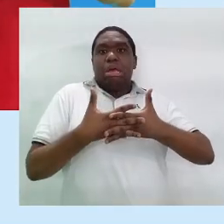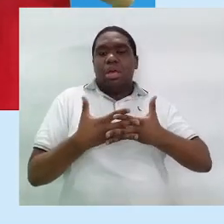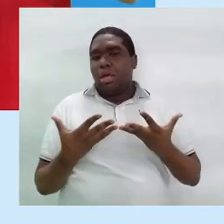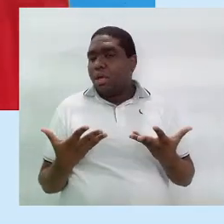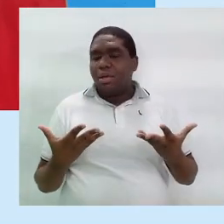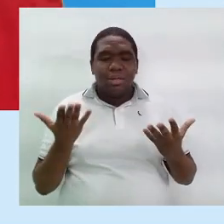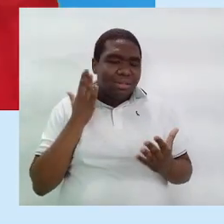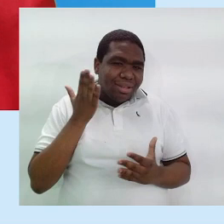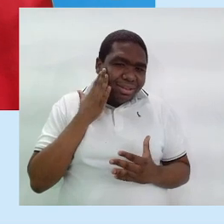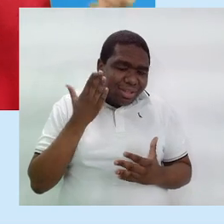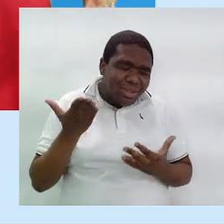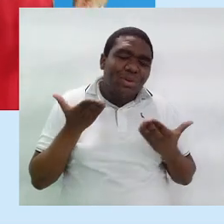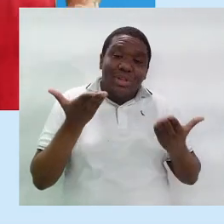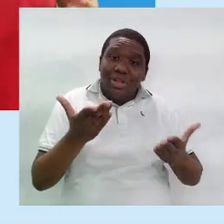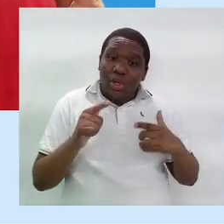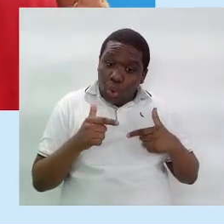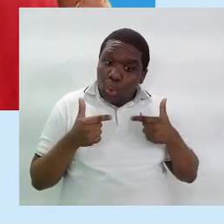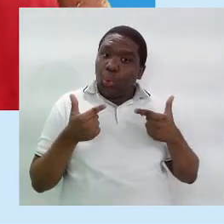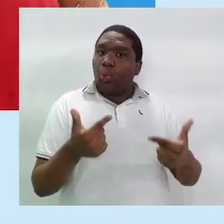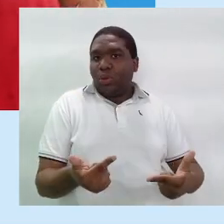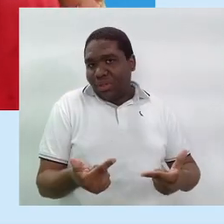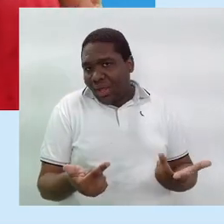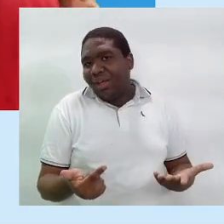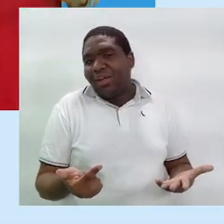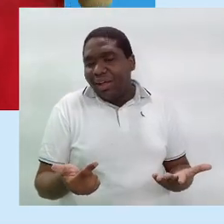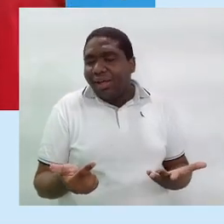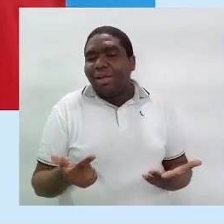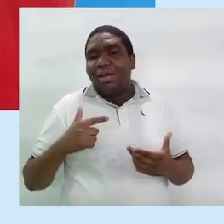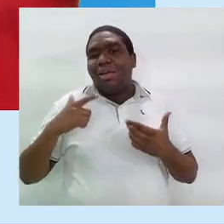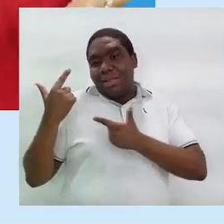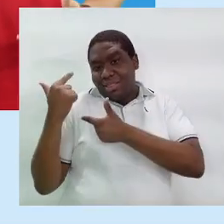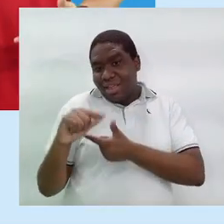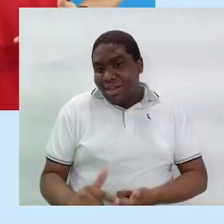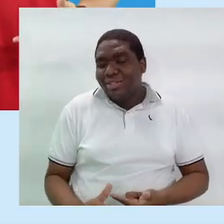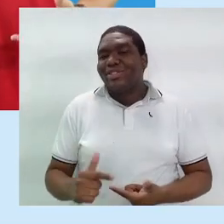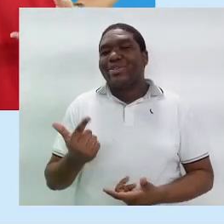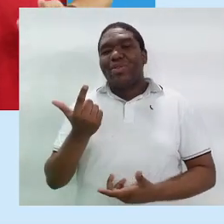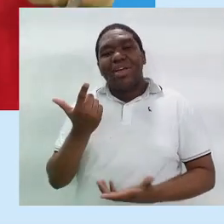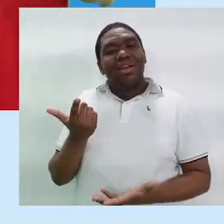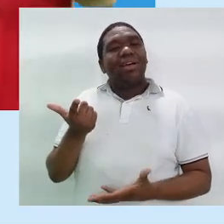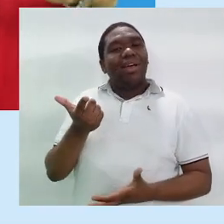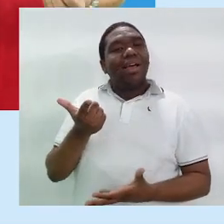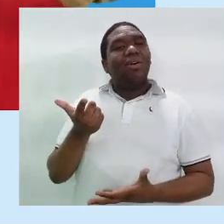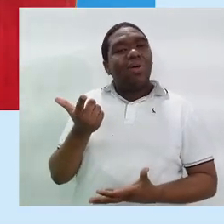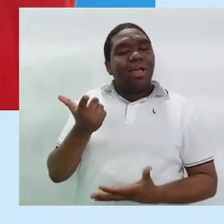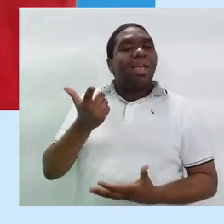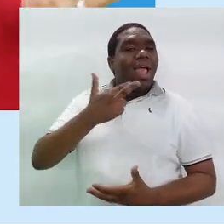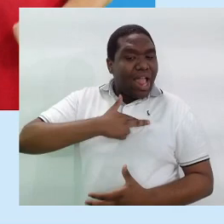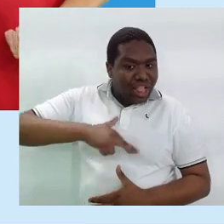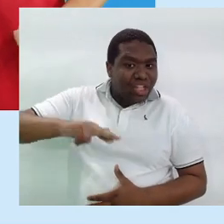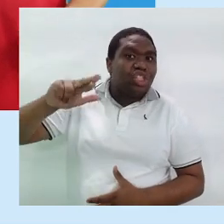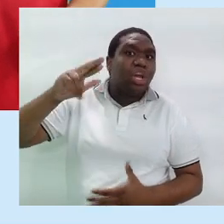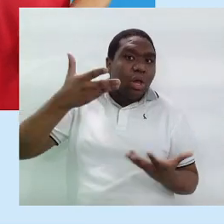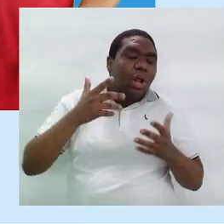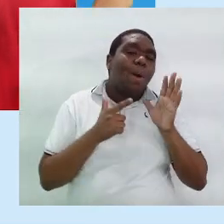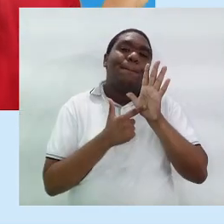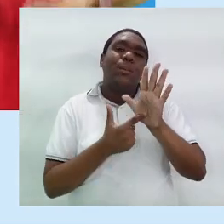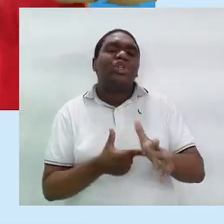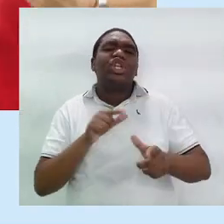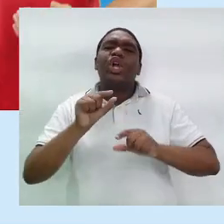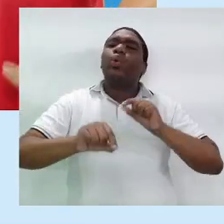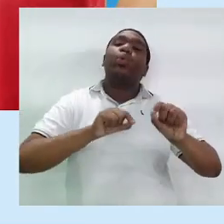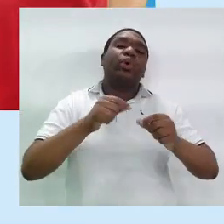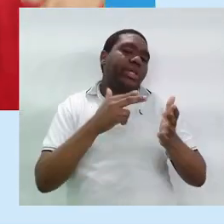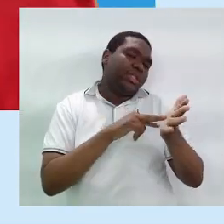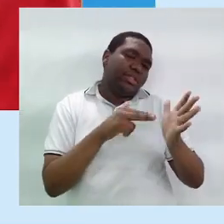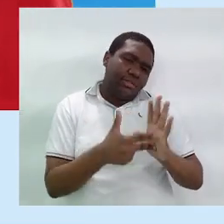vejam só, essa luta de uma tradição religiosa em se firmar e mostrar o que ela é realmente.